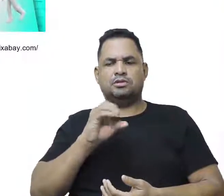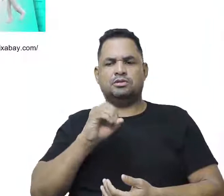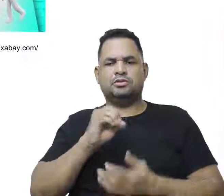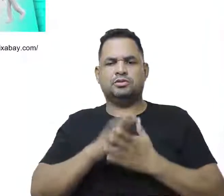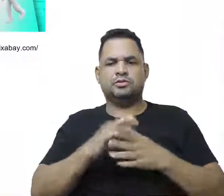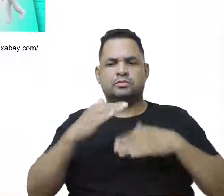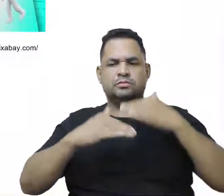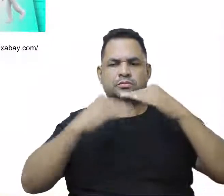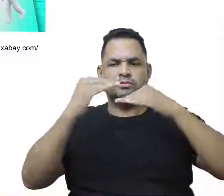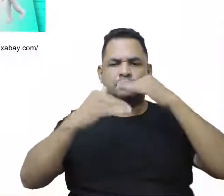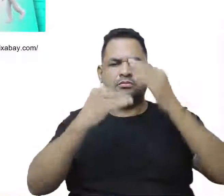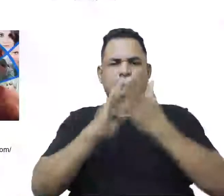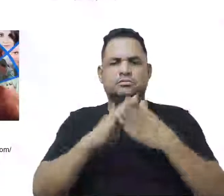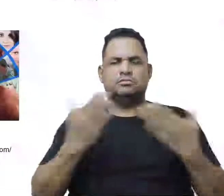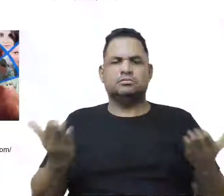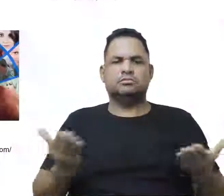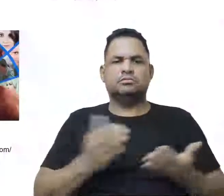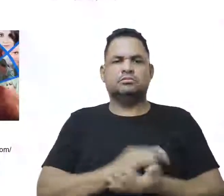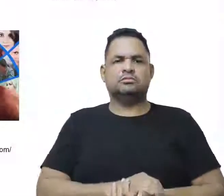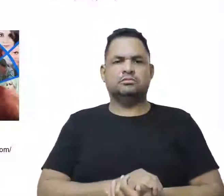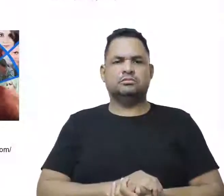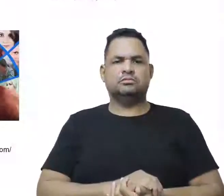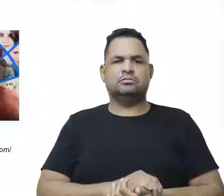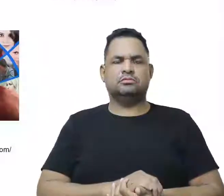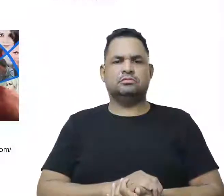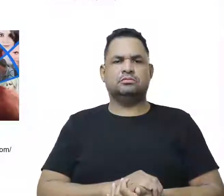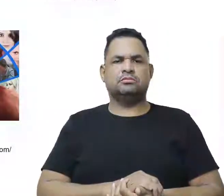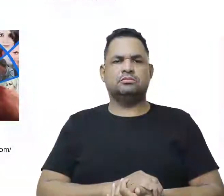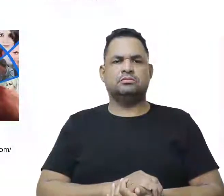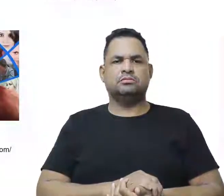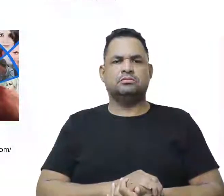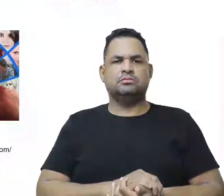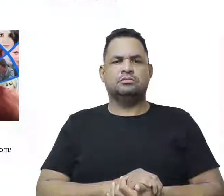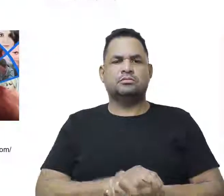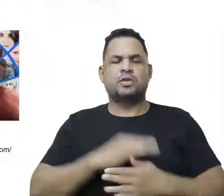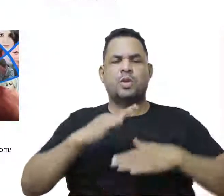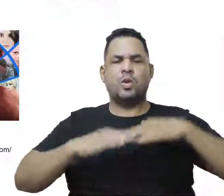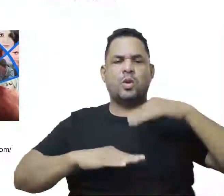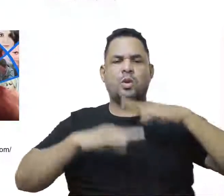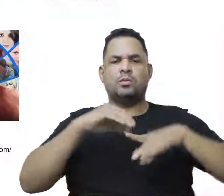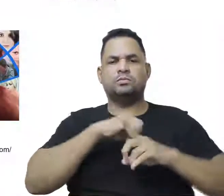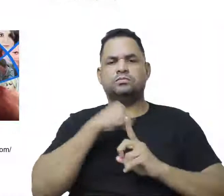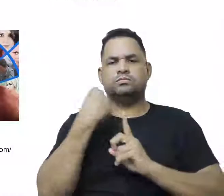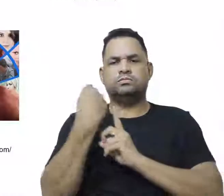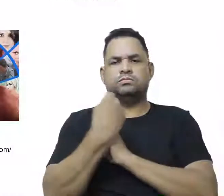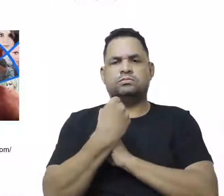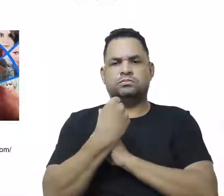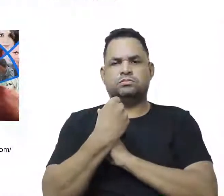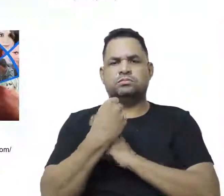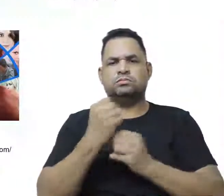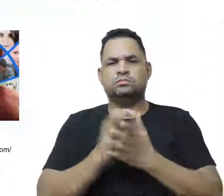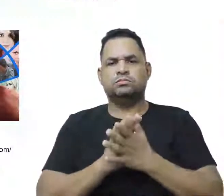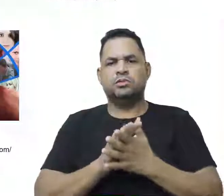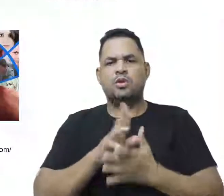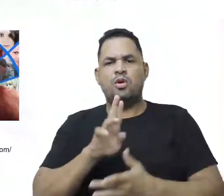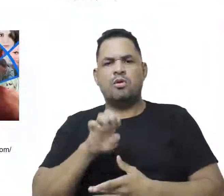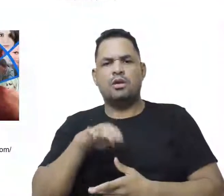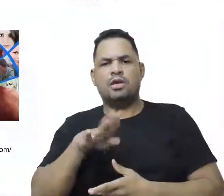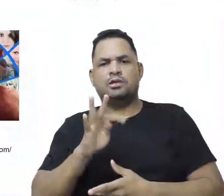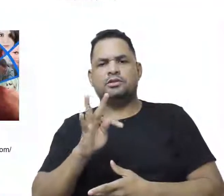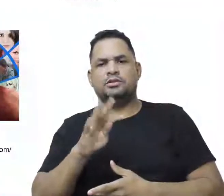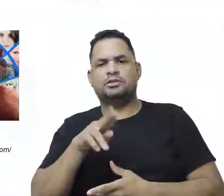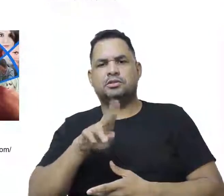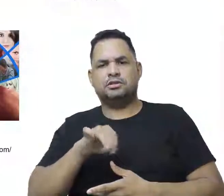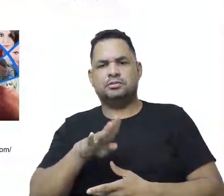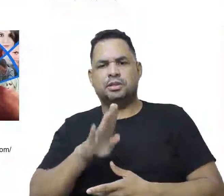né através de algo o E conforme o sociólogo Robert nisbet a ideia de progresso